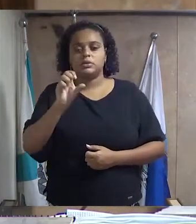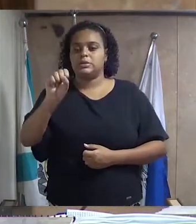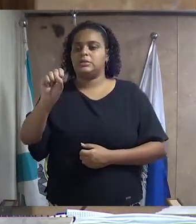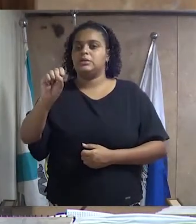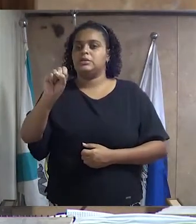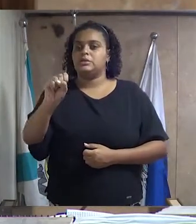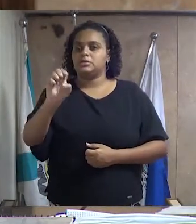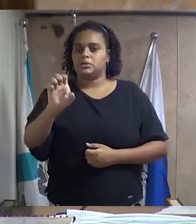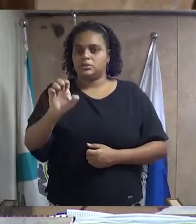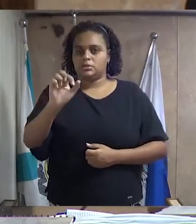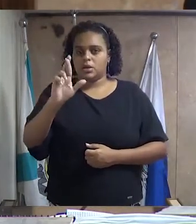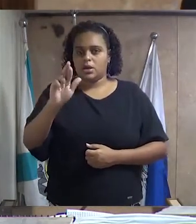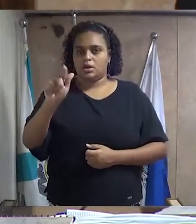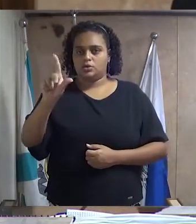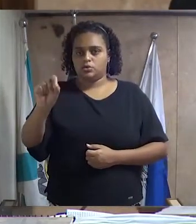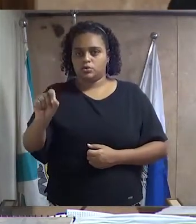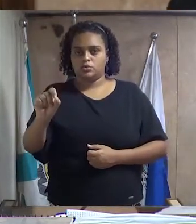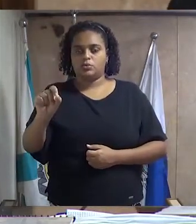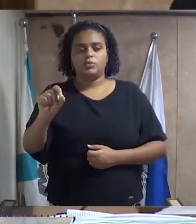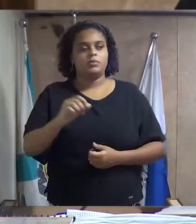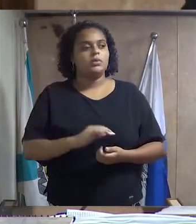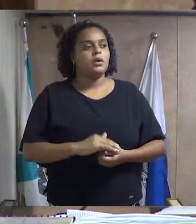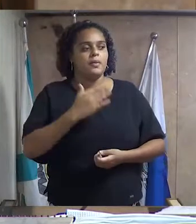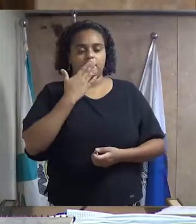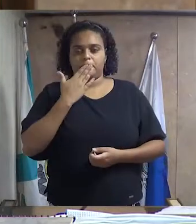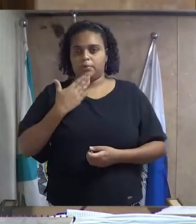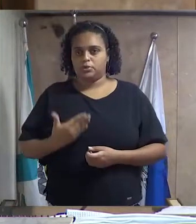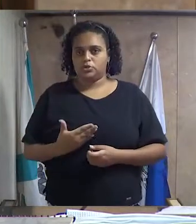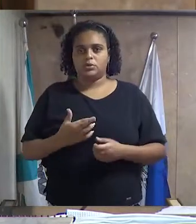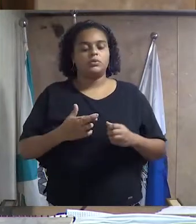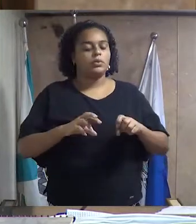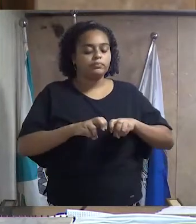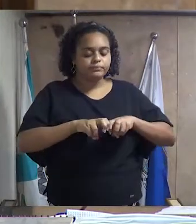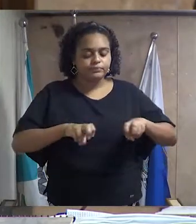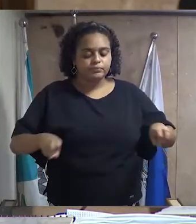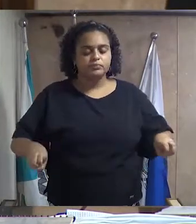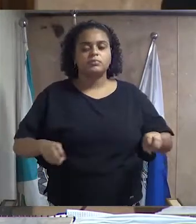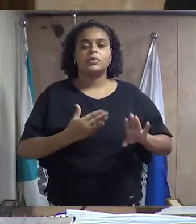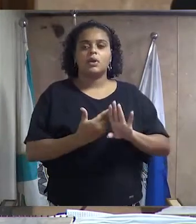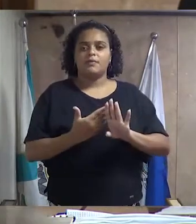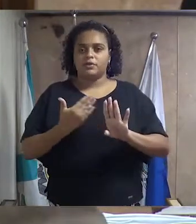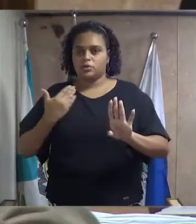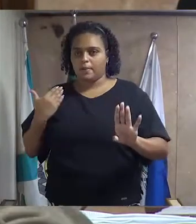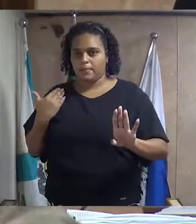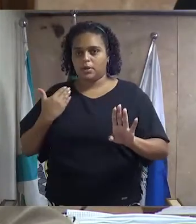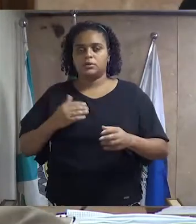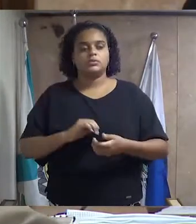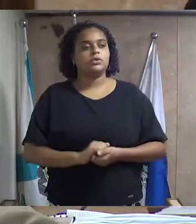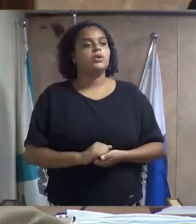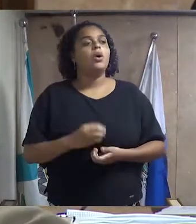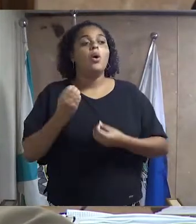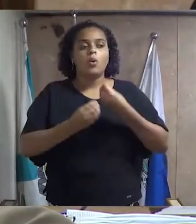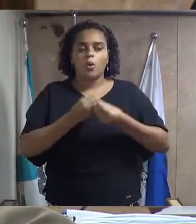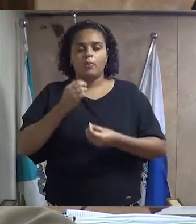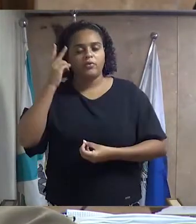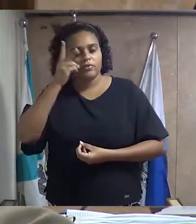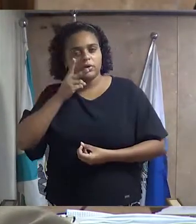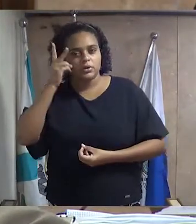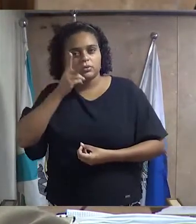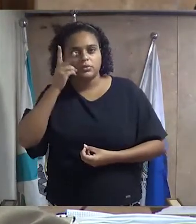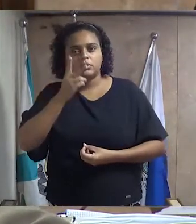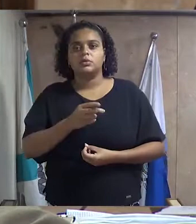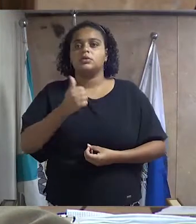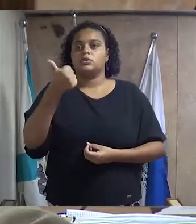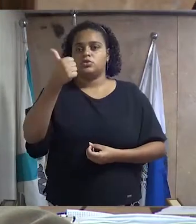vereador Sérgio Alberto Correia da Rocha, requerendo igualmente, regimentalmente, o seu afastamento do cargo de